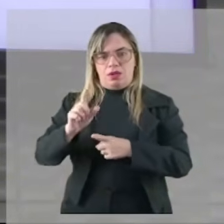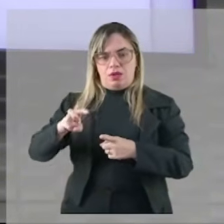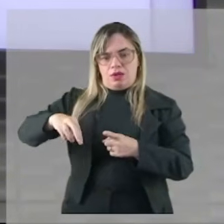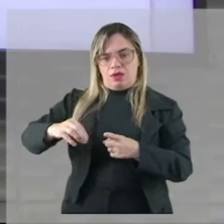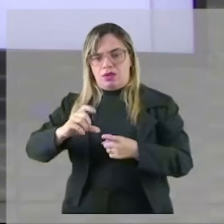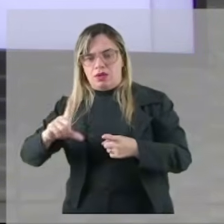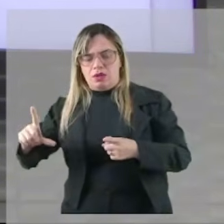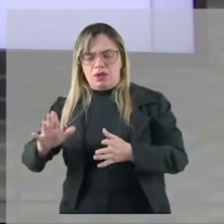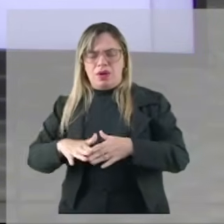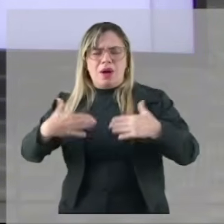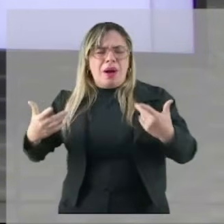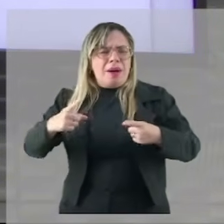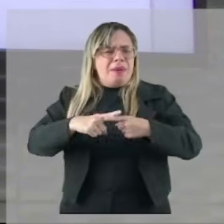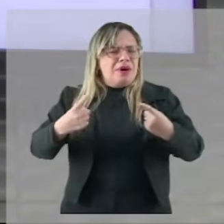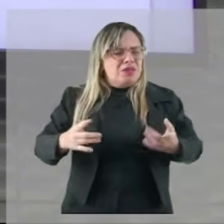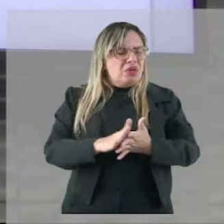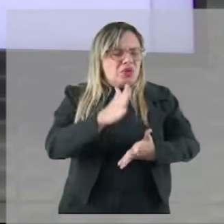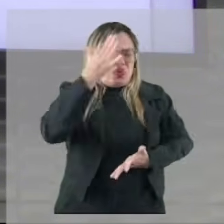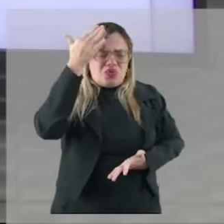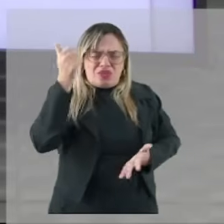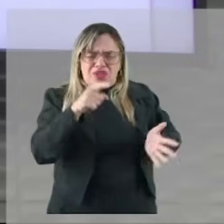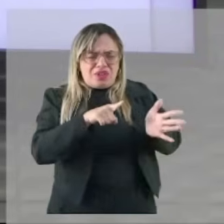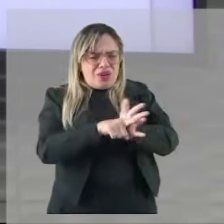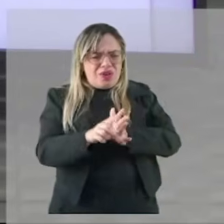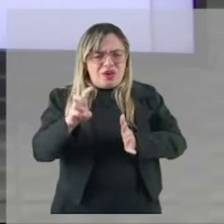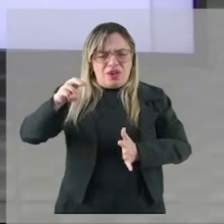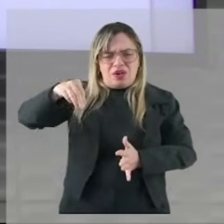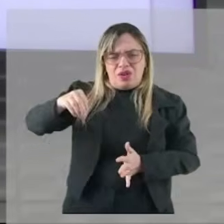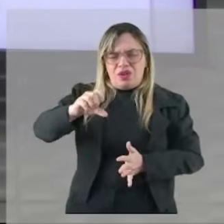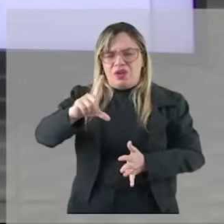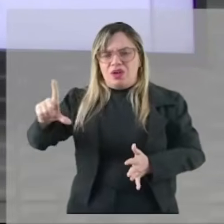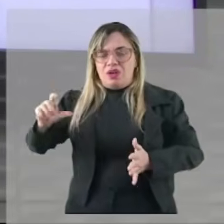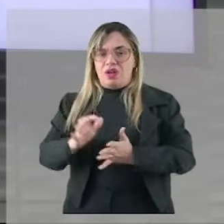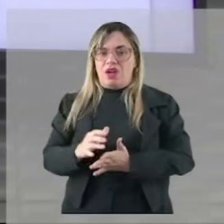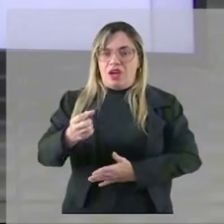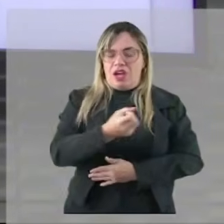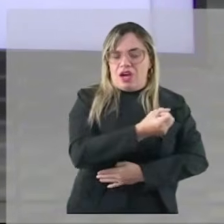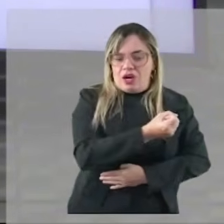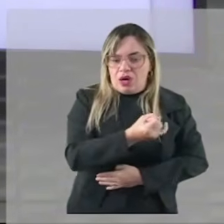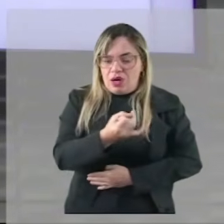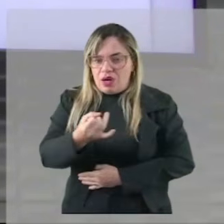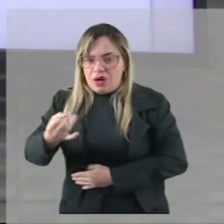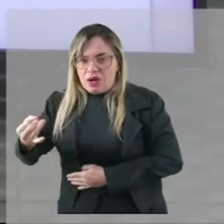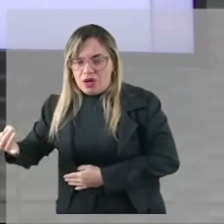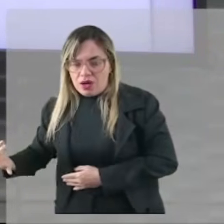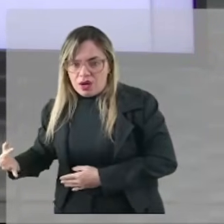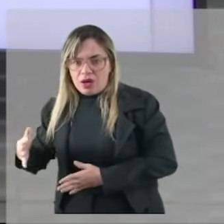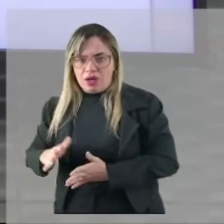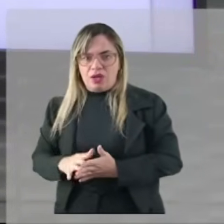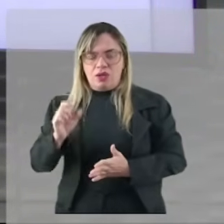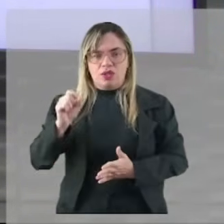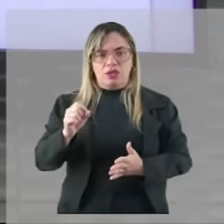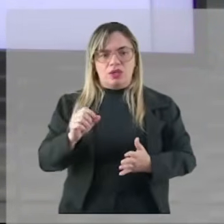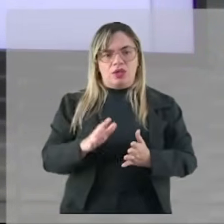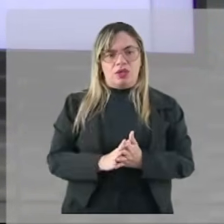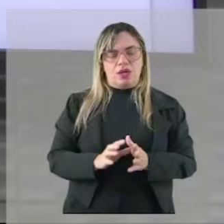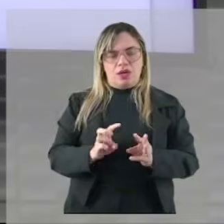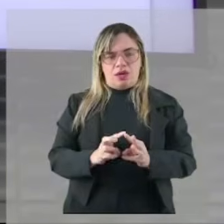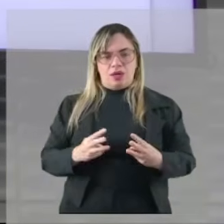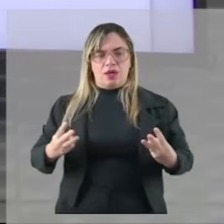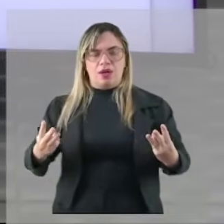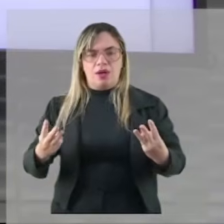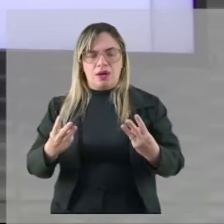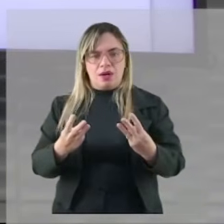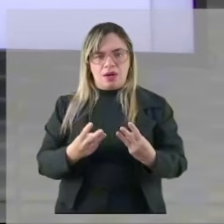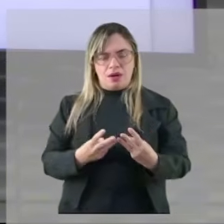significa mol. Minha gente, mol significa quantidade de matéria, quantidade de matéria. Essa quantidade de matéria